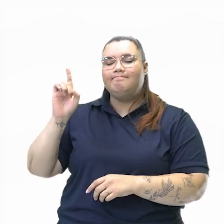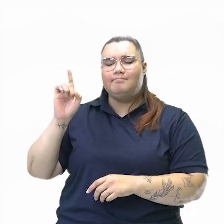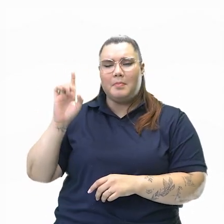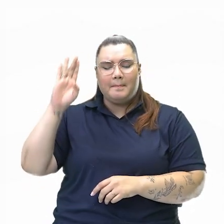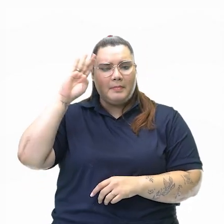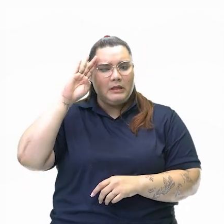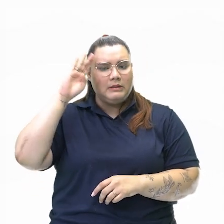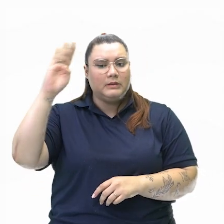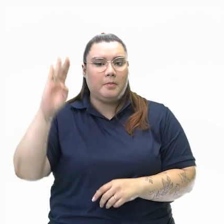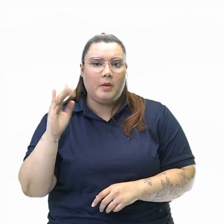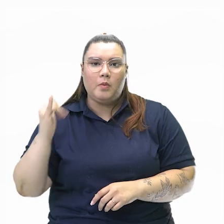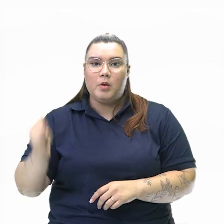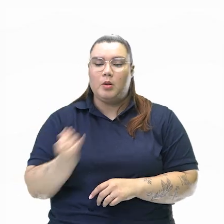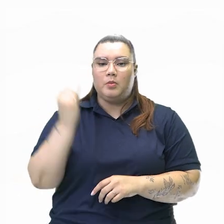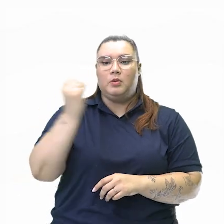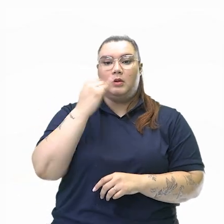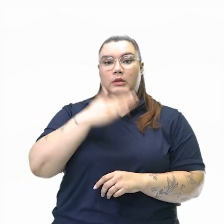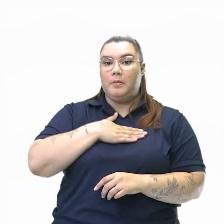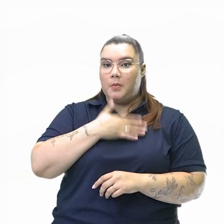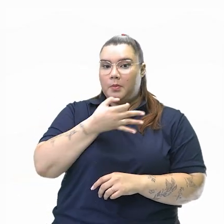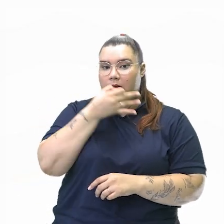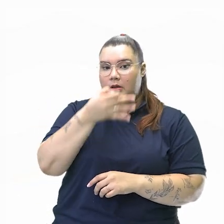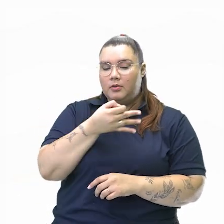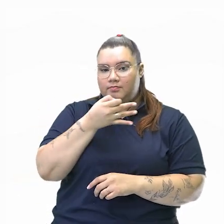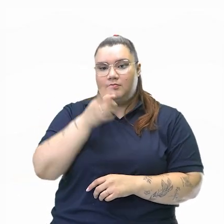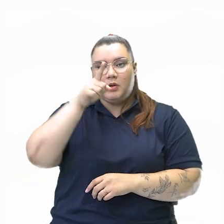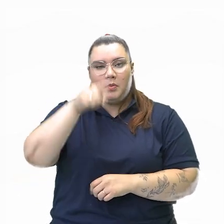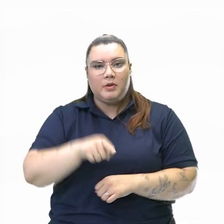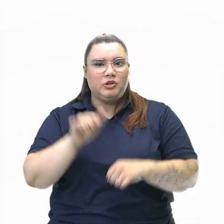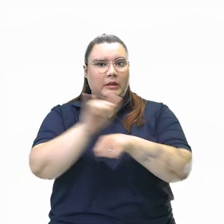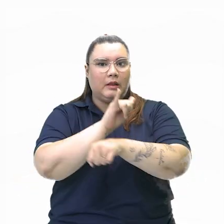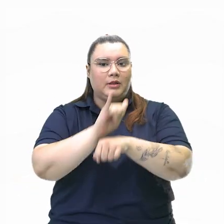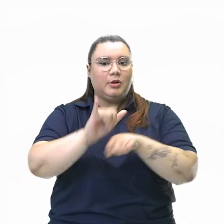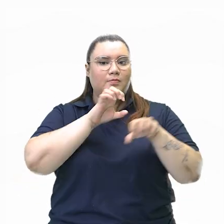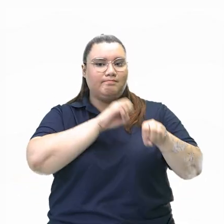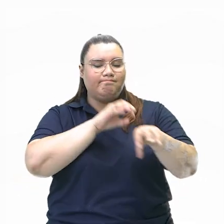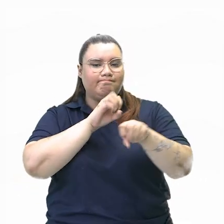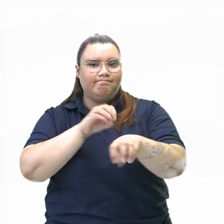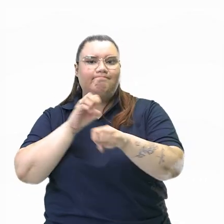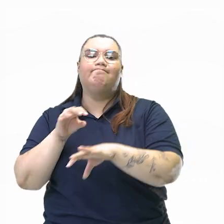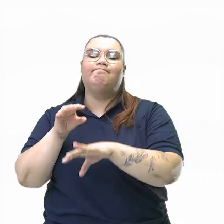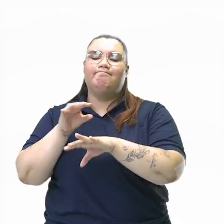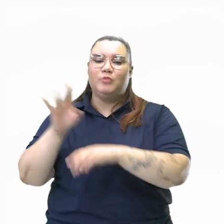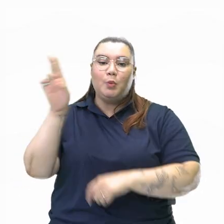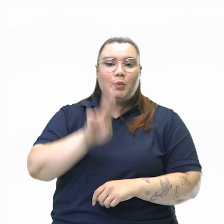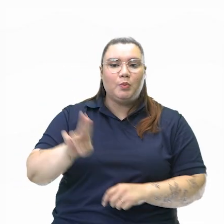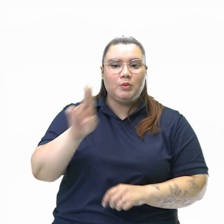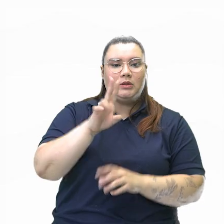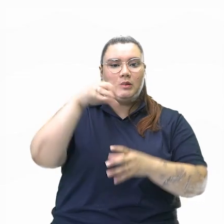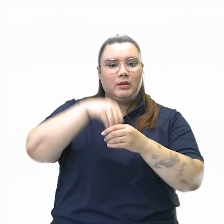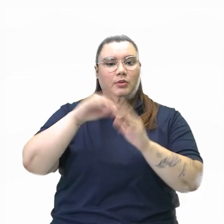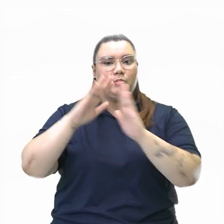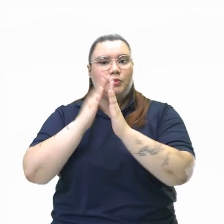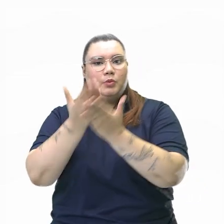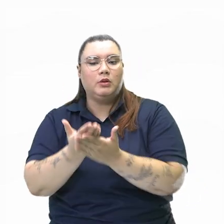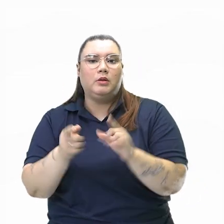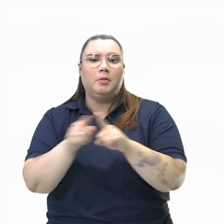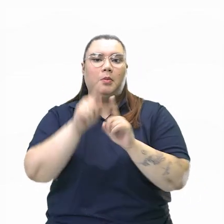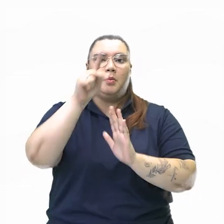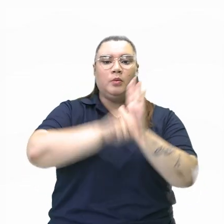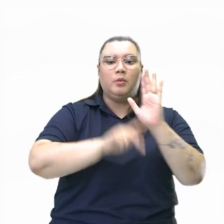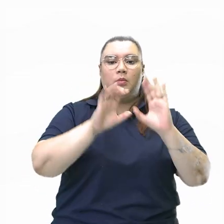mais importantes, no meu ponto de vista. É uma ferramenta educativa utilizada em escolas e